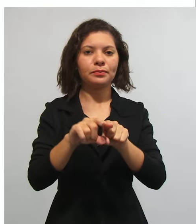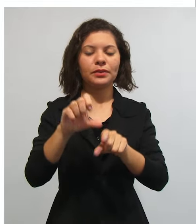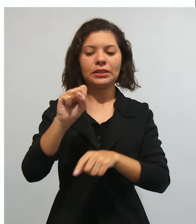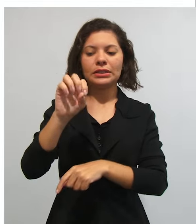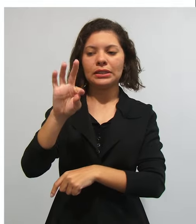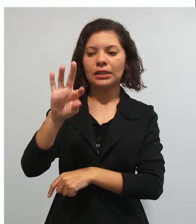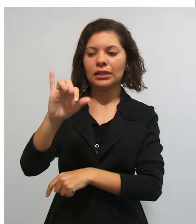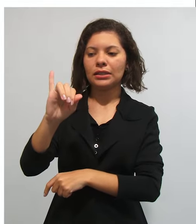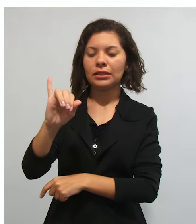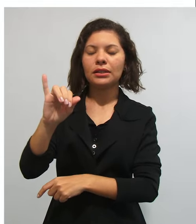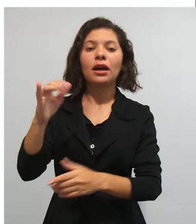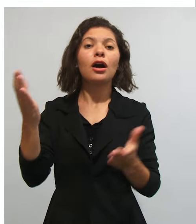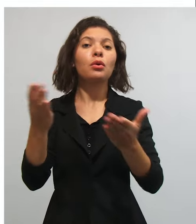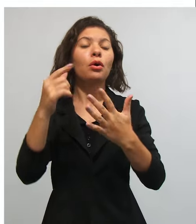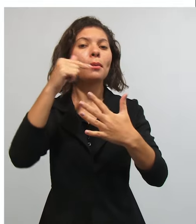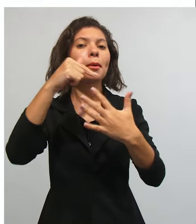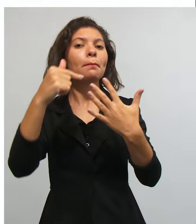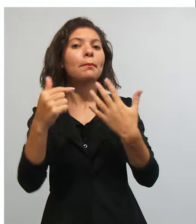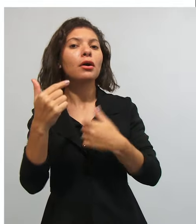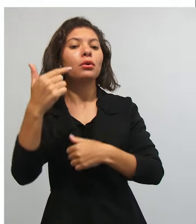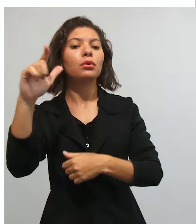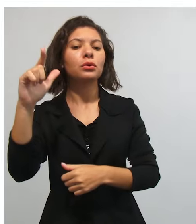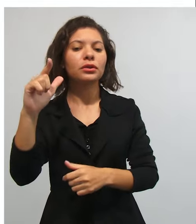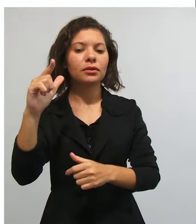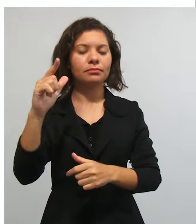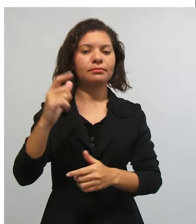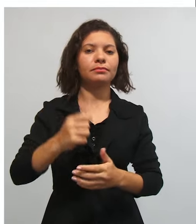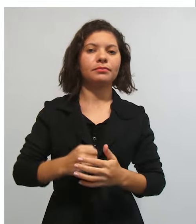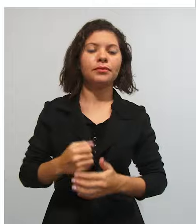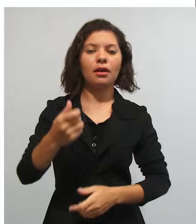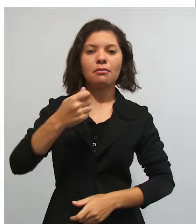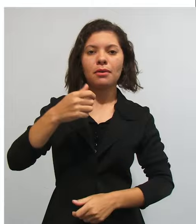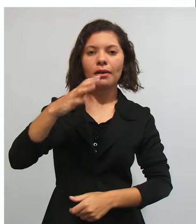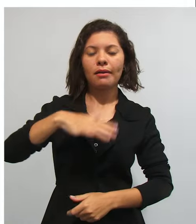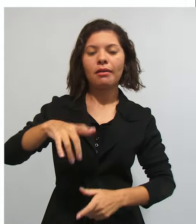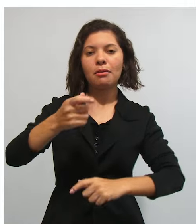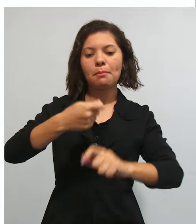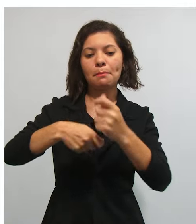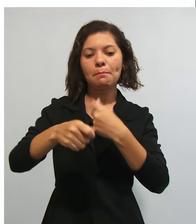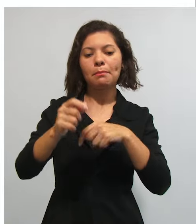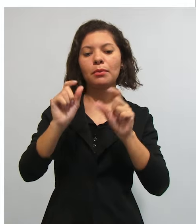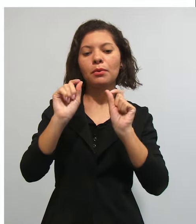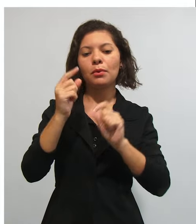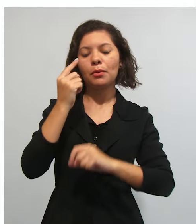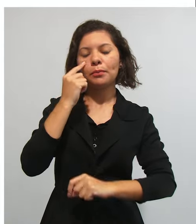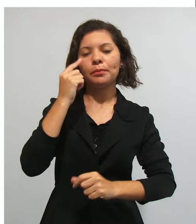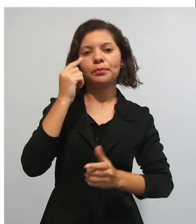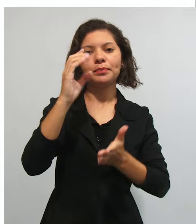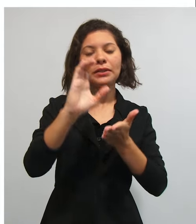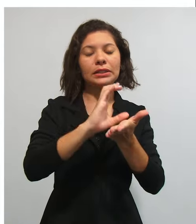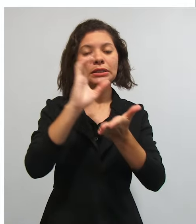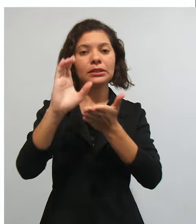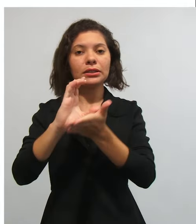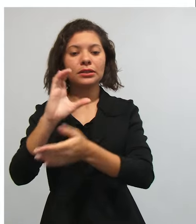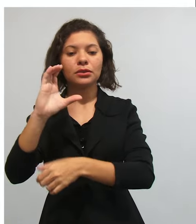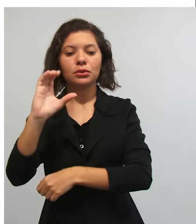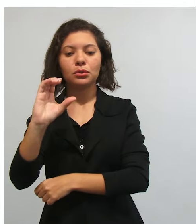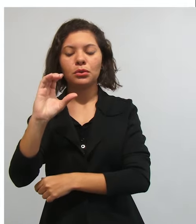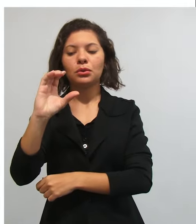classificação quanto à categoria econômica. Então, a gente tem a categoria receitas